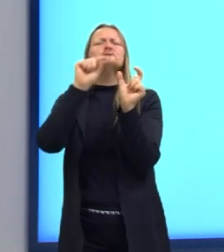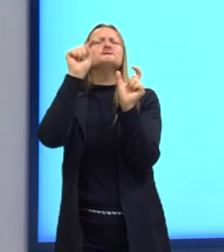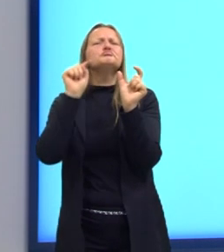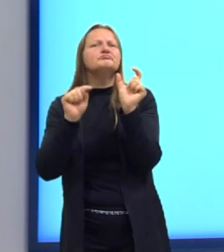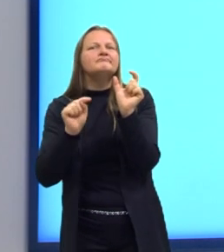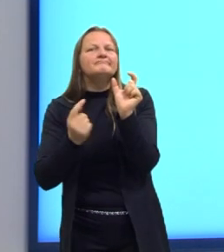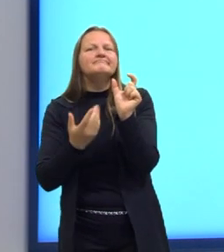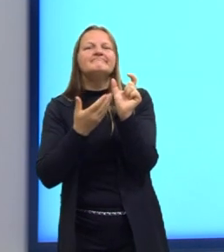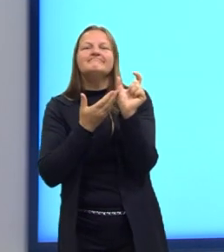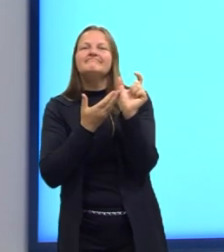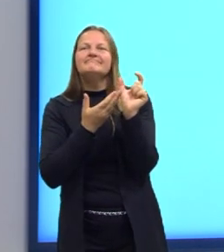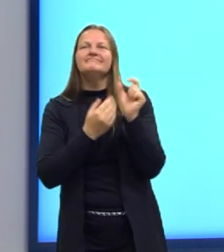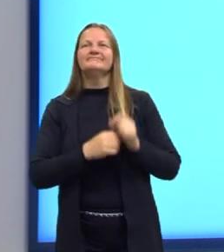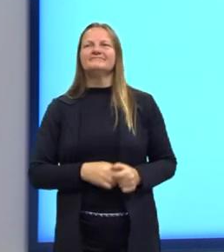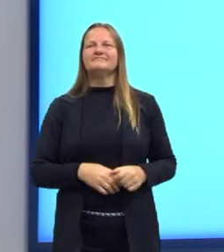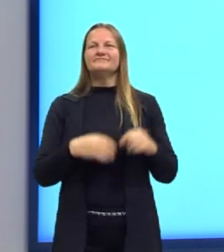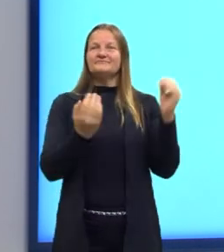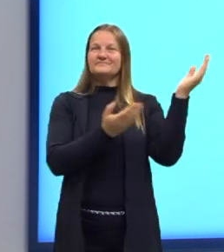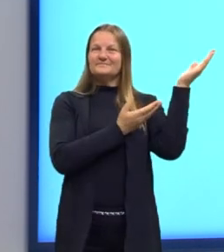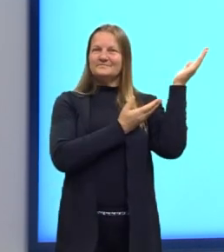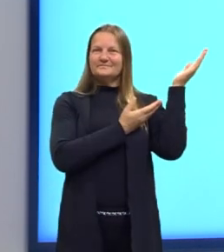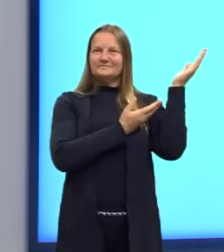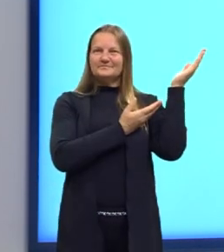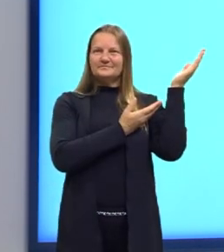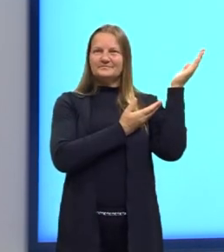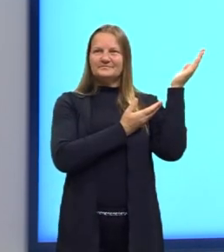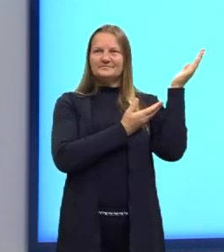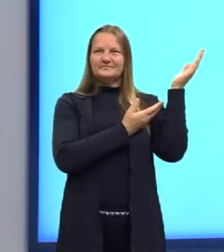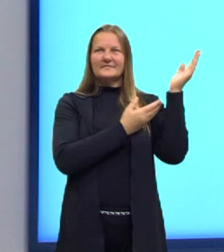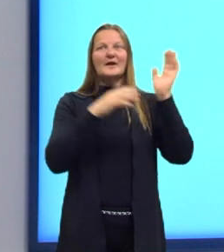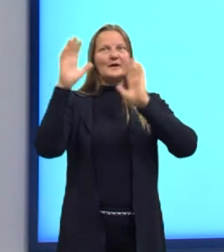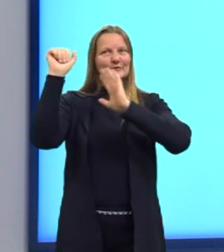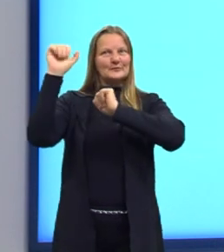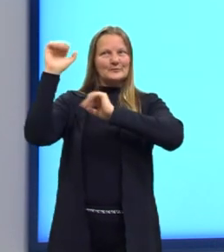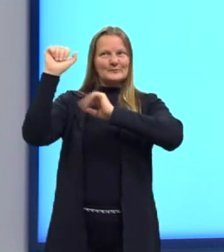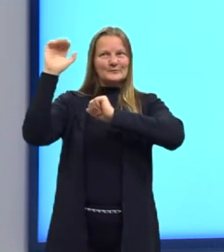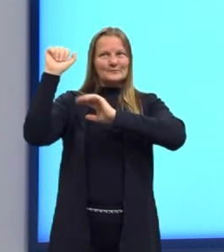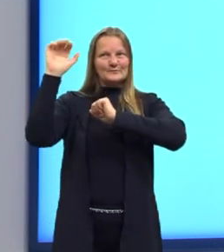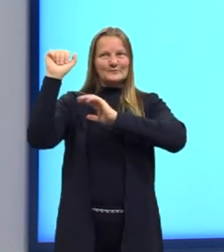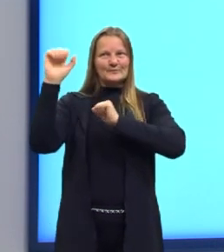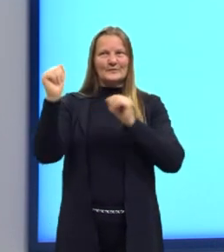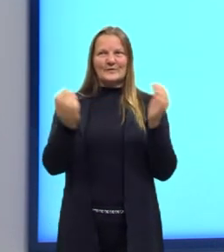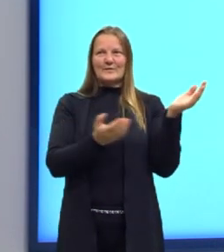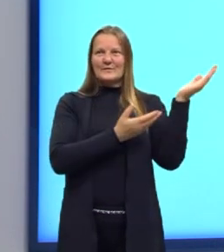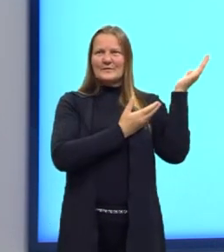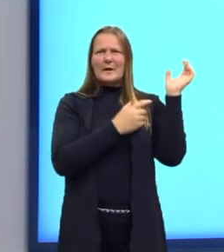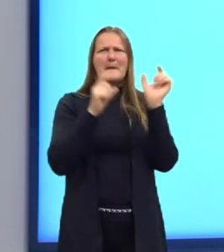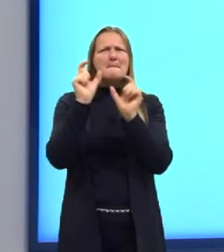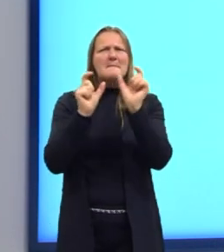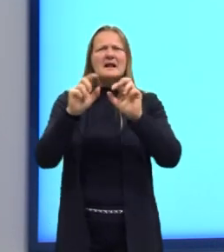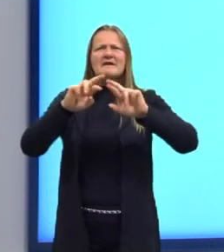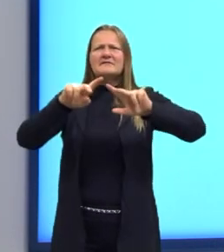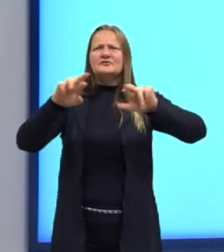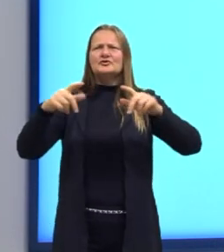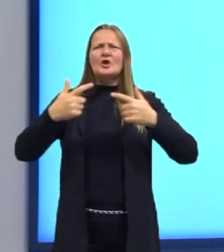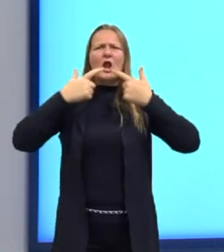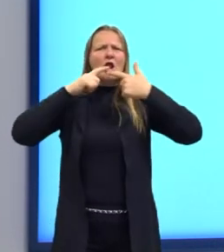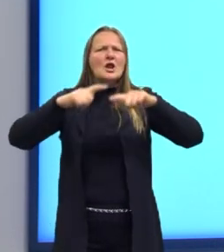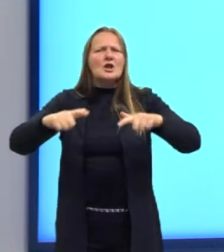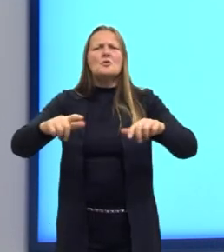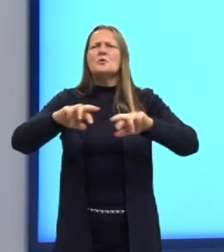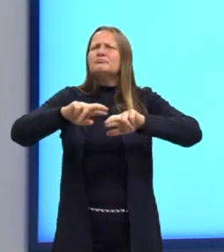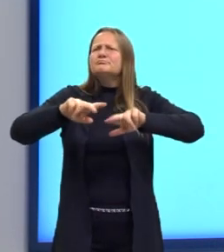eles os cognados em espanhol não nos condenado Santa Lavras em distintos